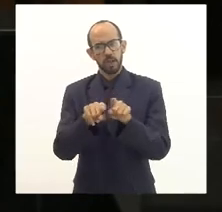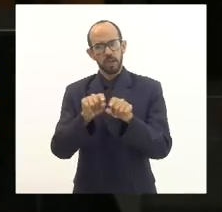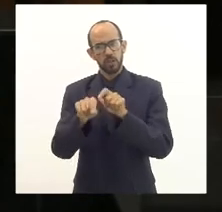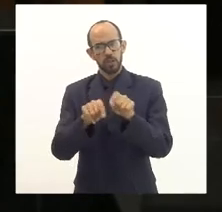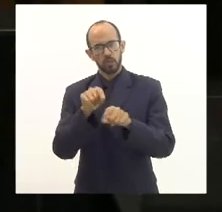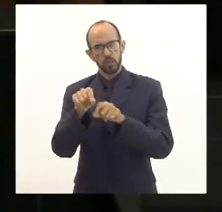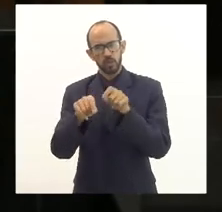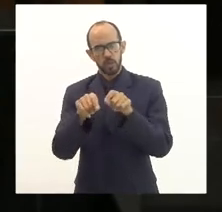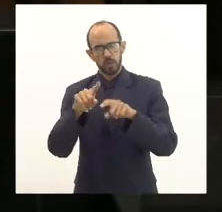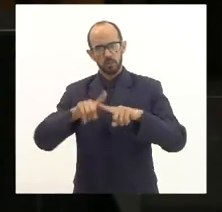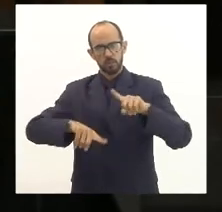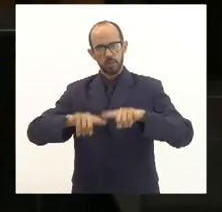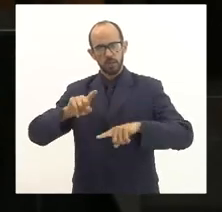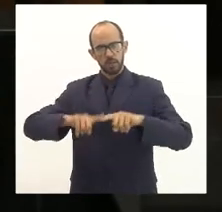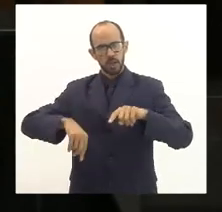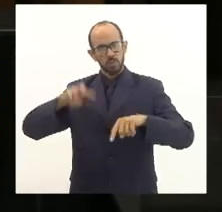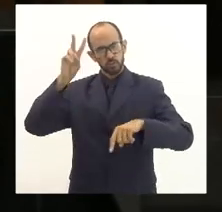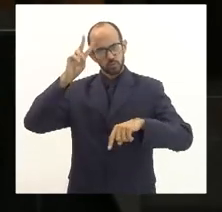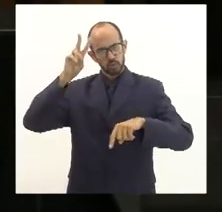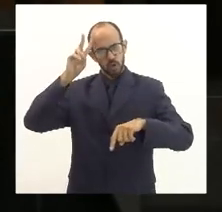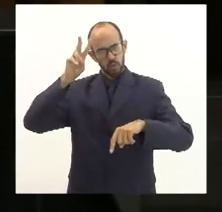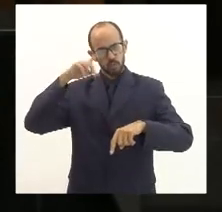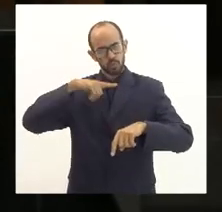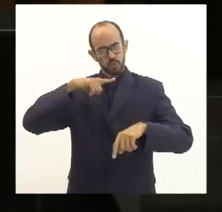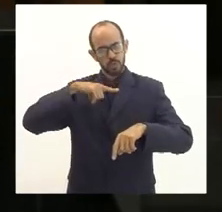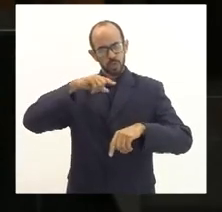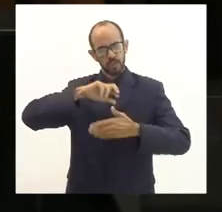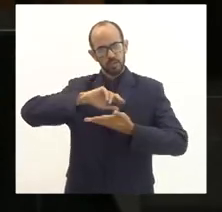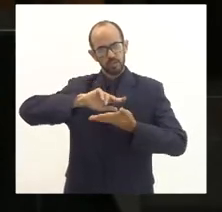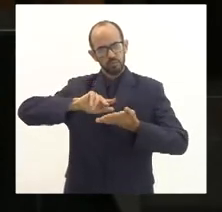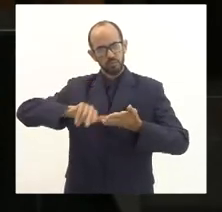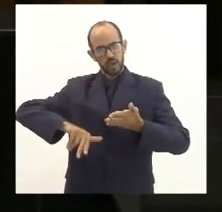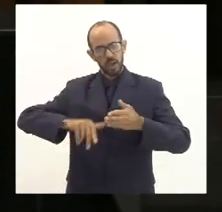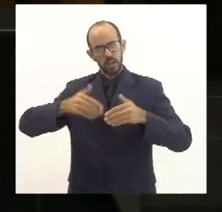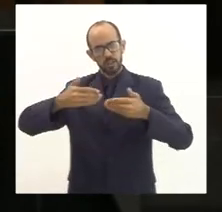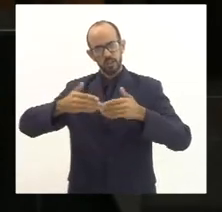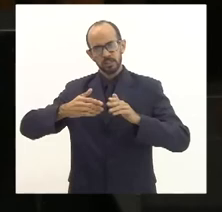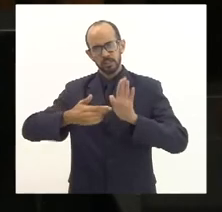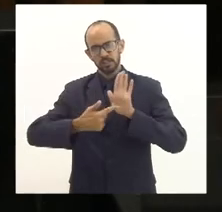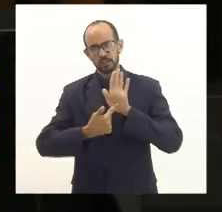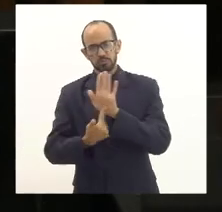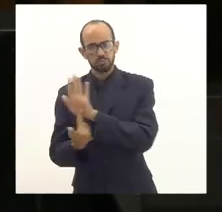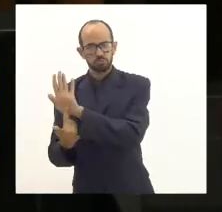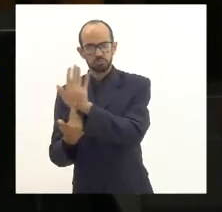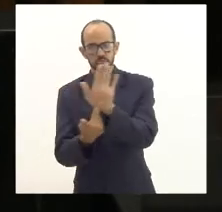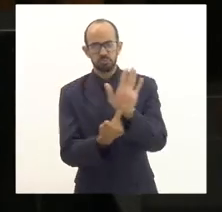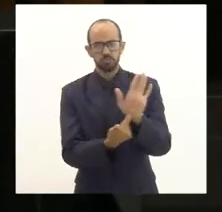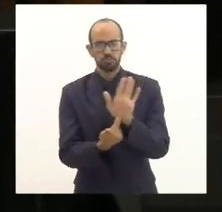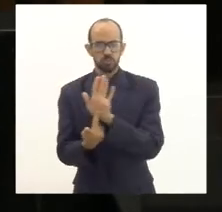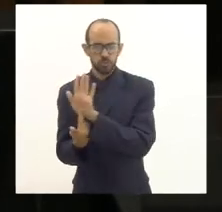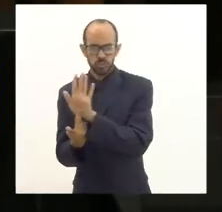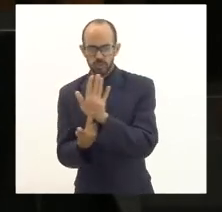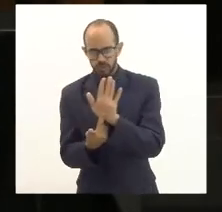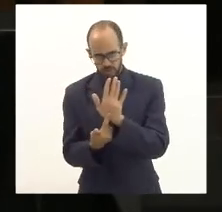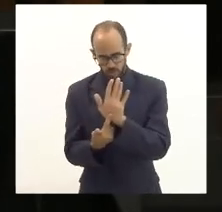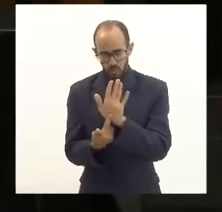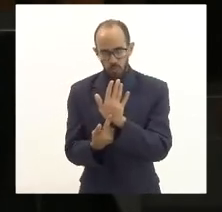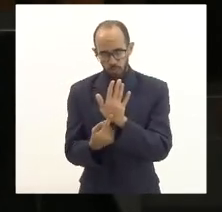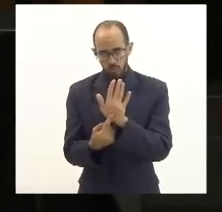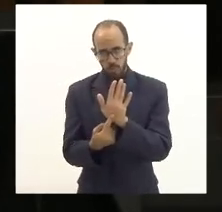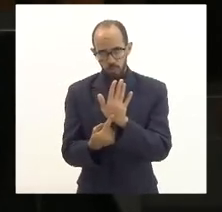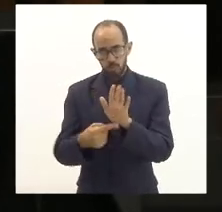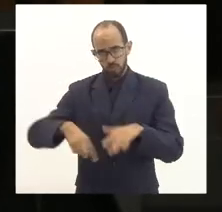acervos históricos que podem estar contidos em diversas Exposições no âmbito do mesmo integrando